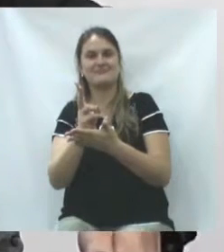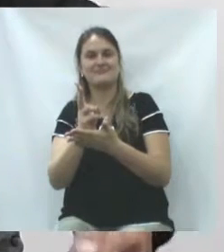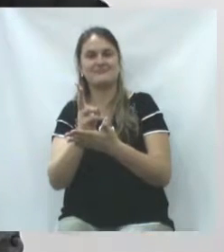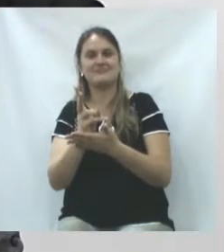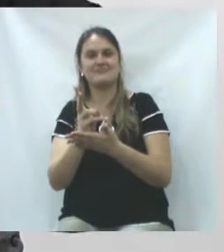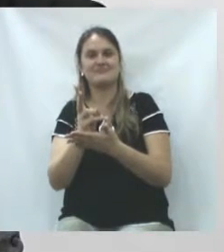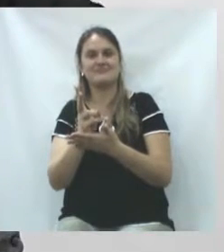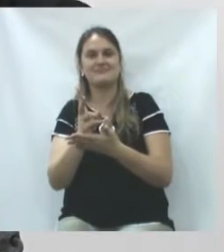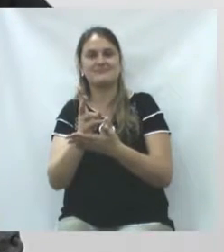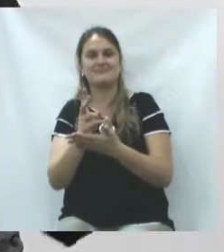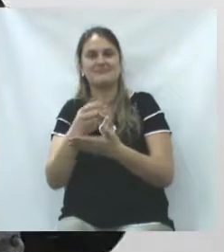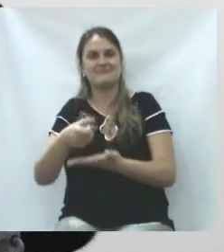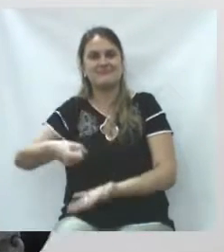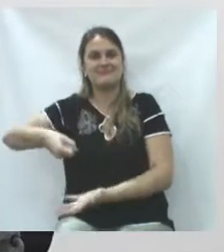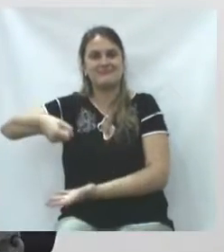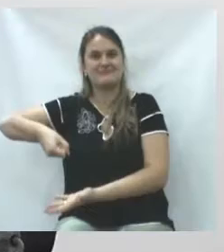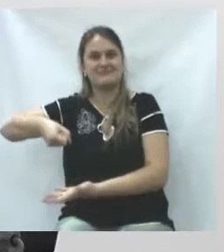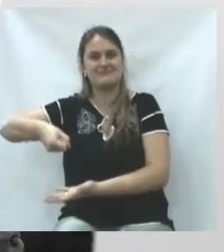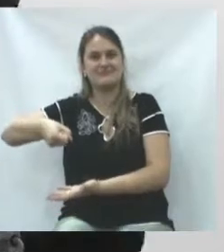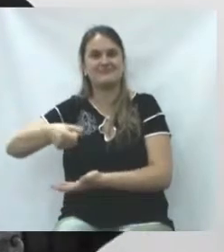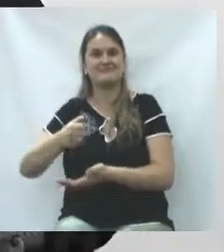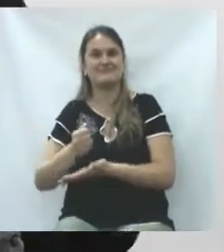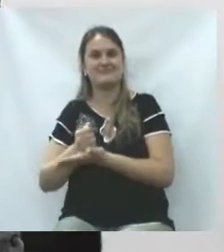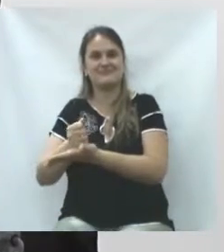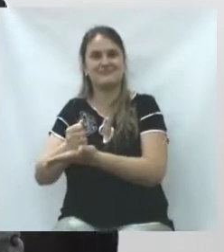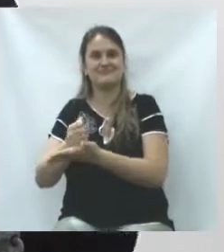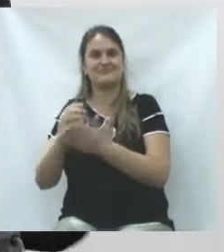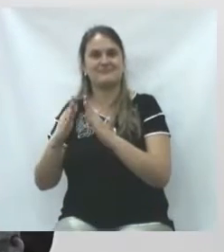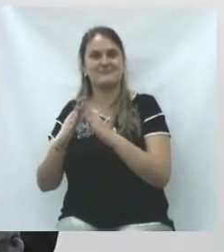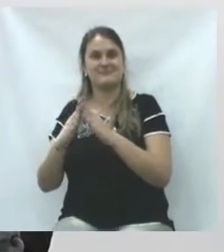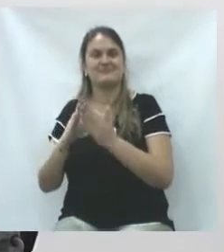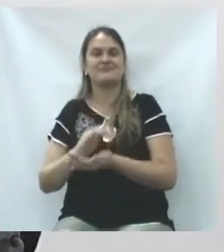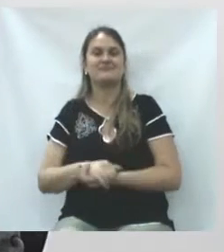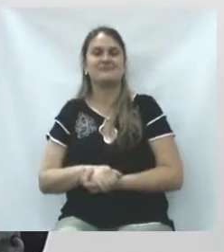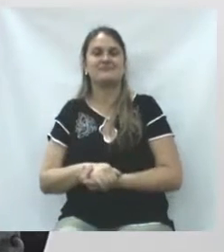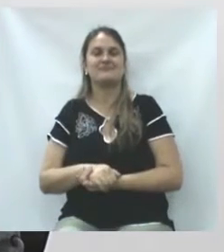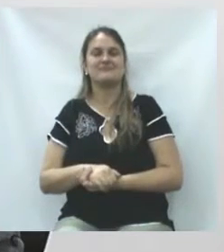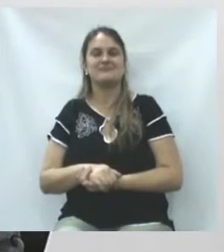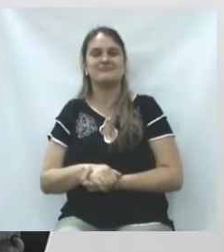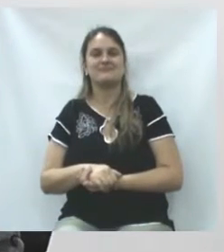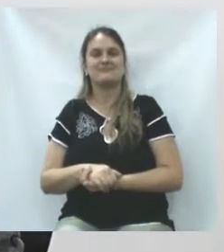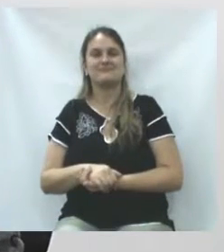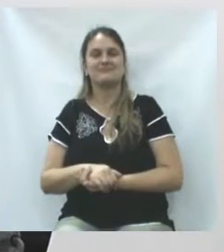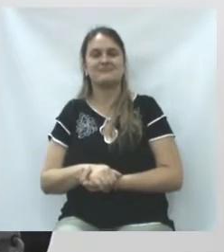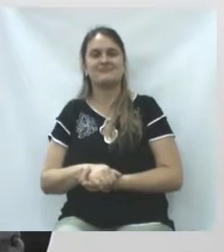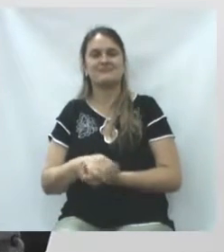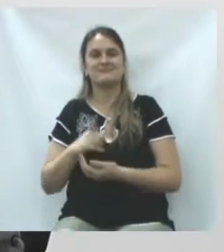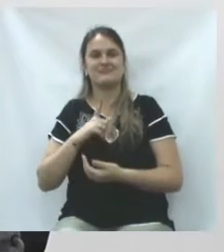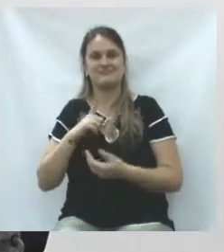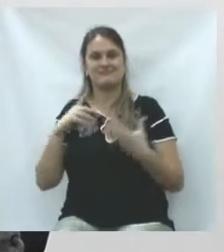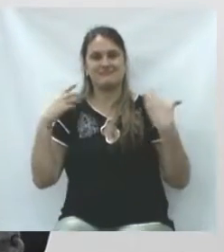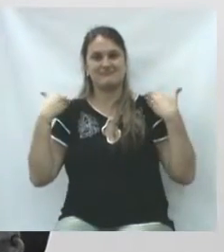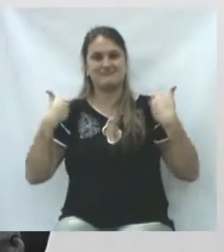malinha, né, embaixo do braço, com o seu guarda-pó, e